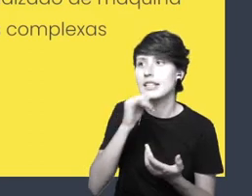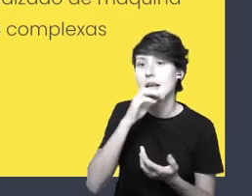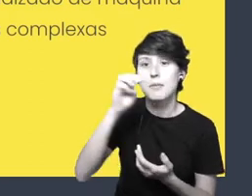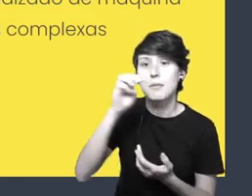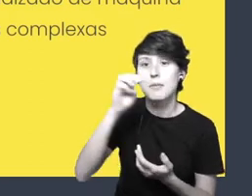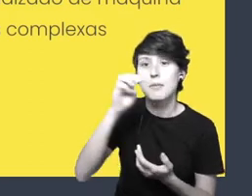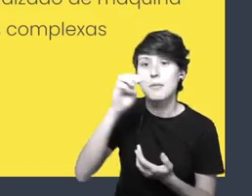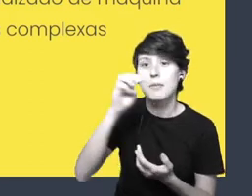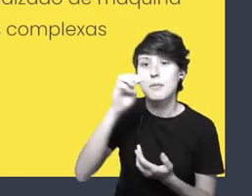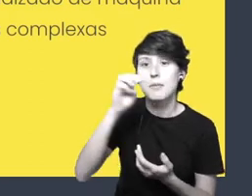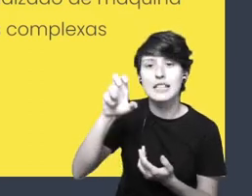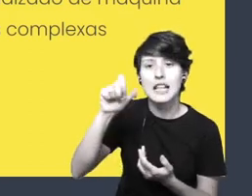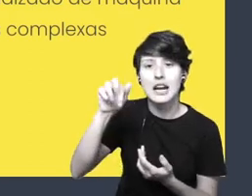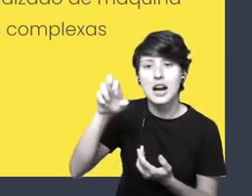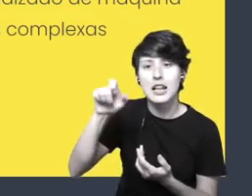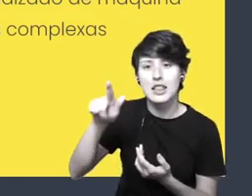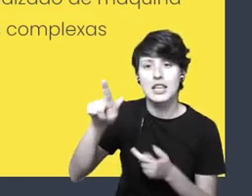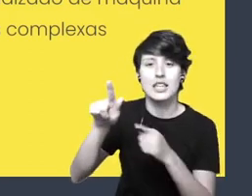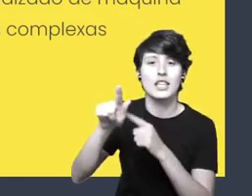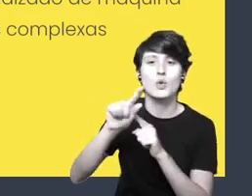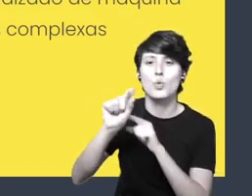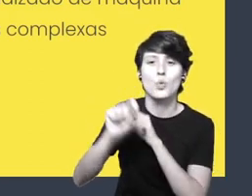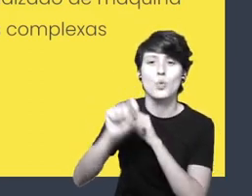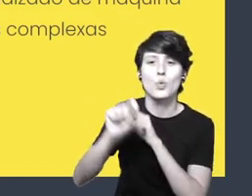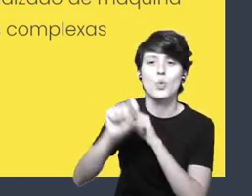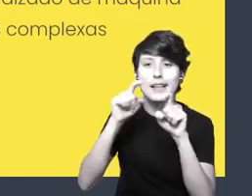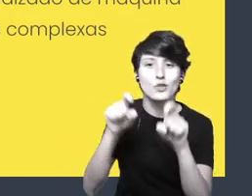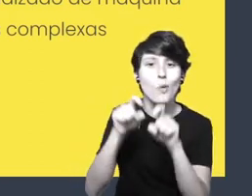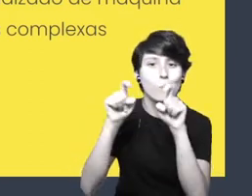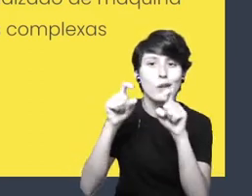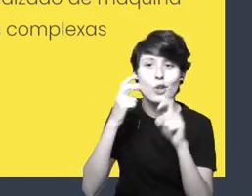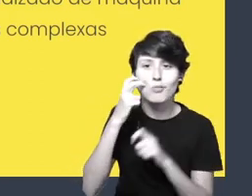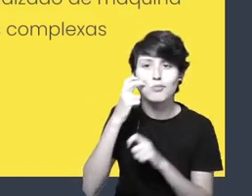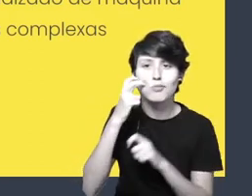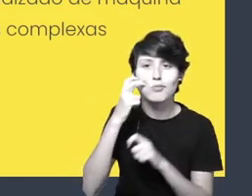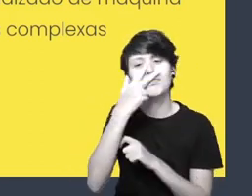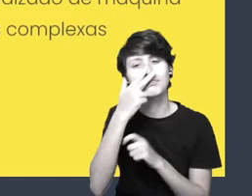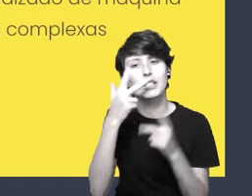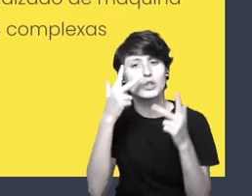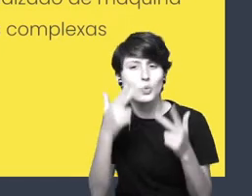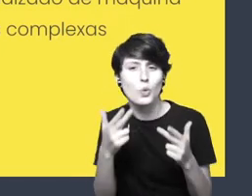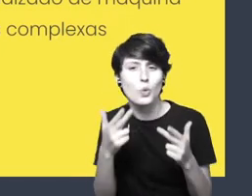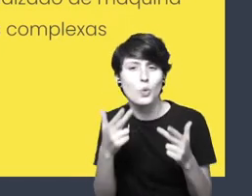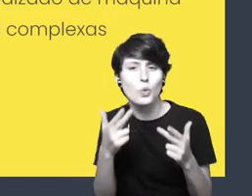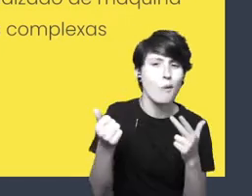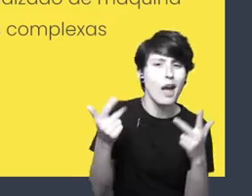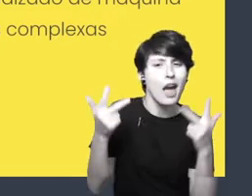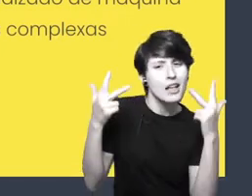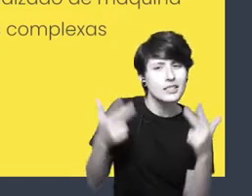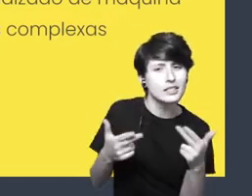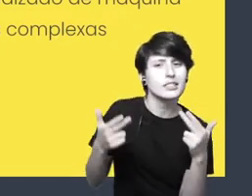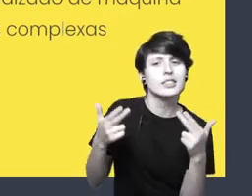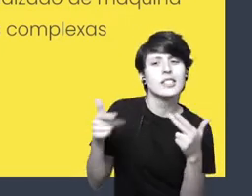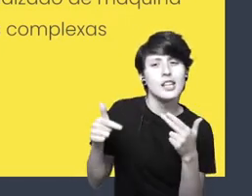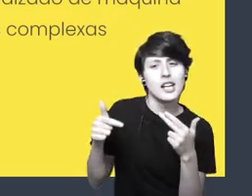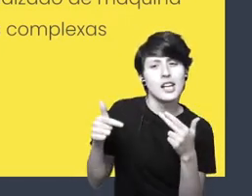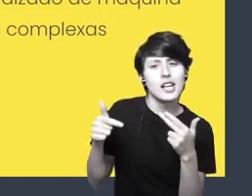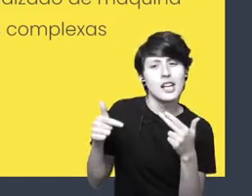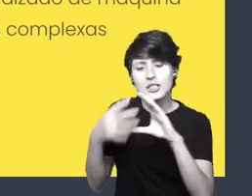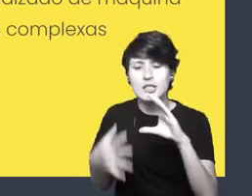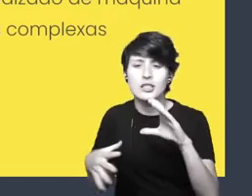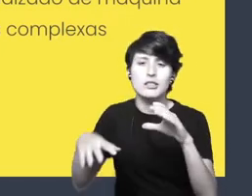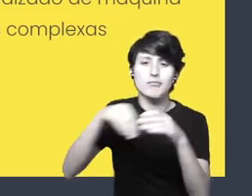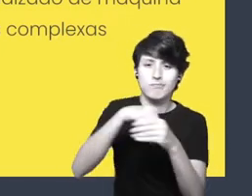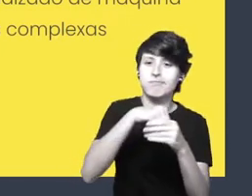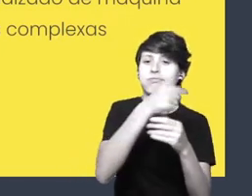esses termos querendo dizer a mesma coisa. Eles são bem parecidos. Um é quase que um subgrupo do outro. Então, a